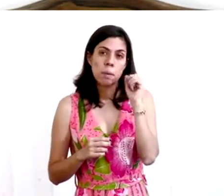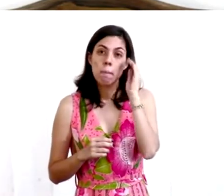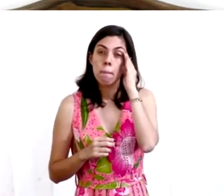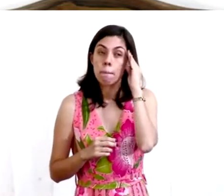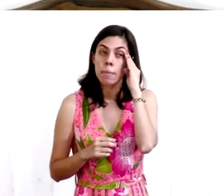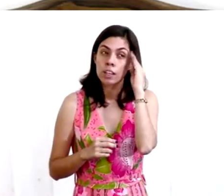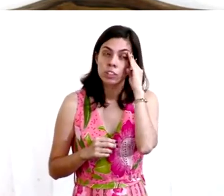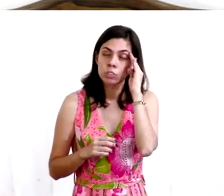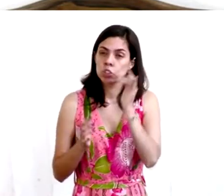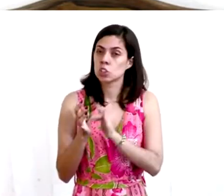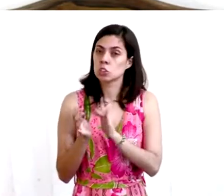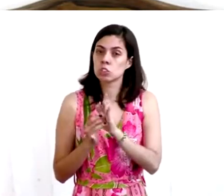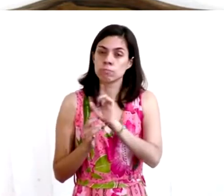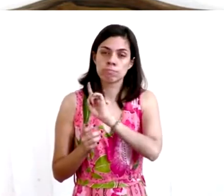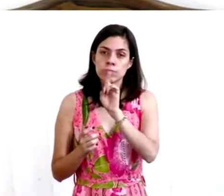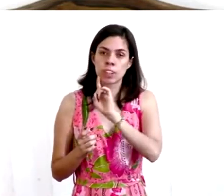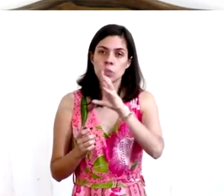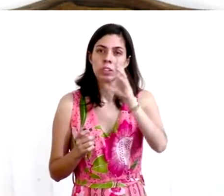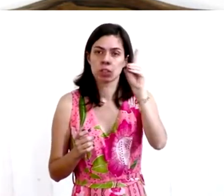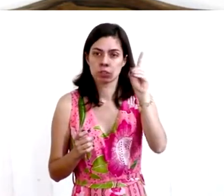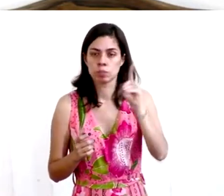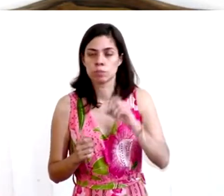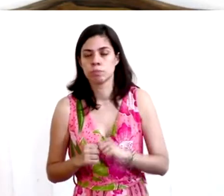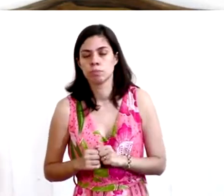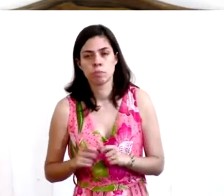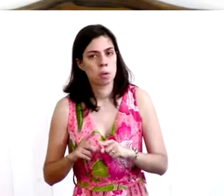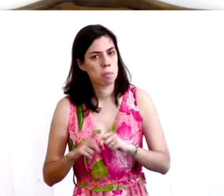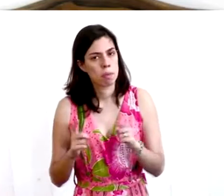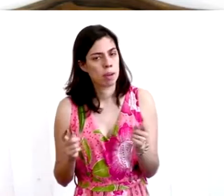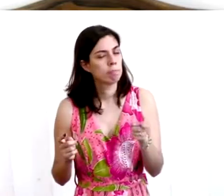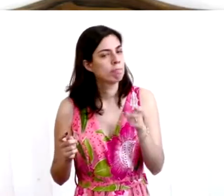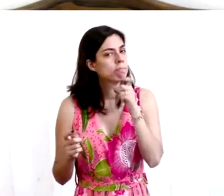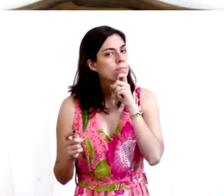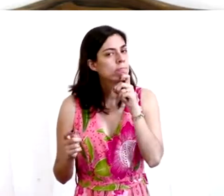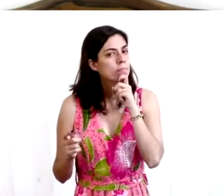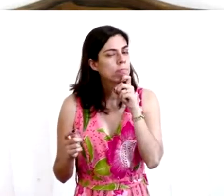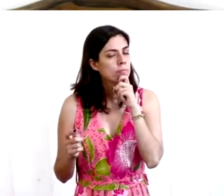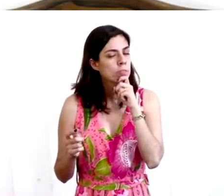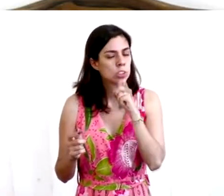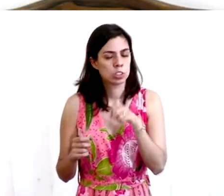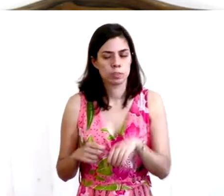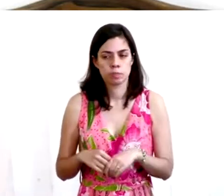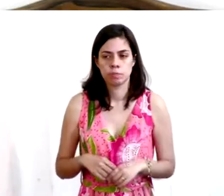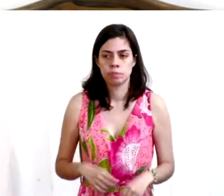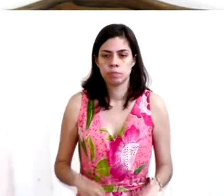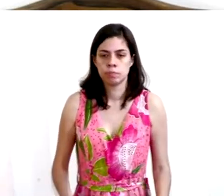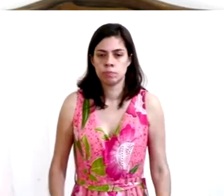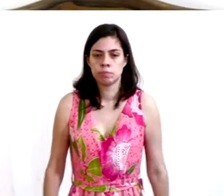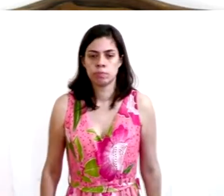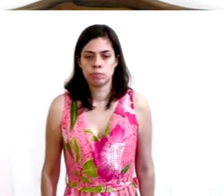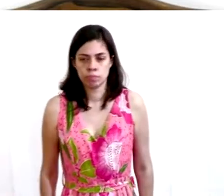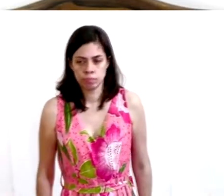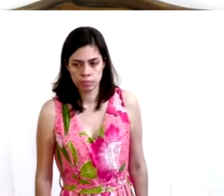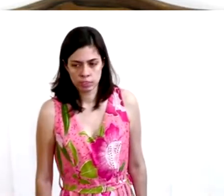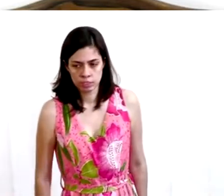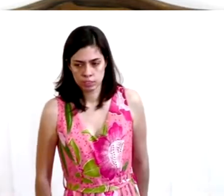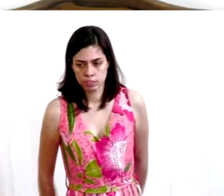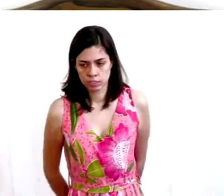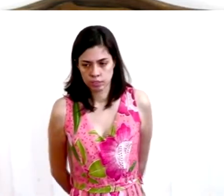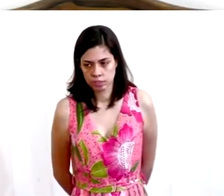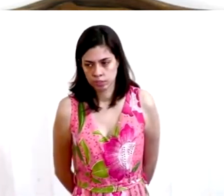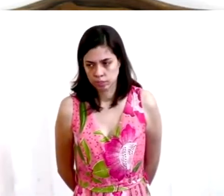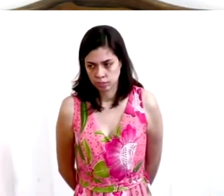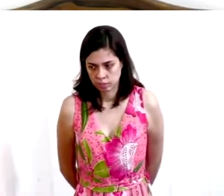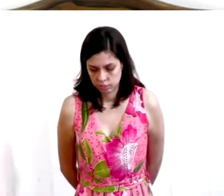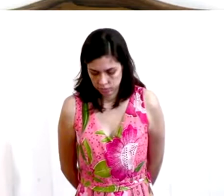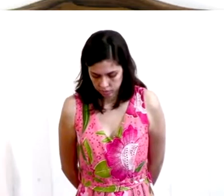coisa que está no texto e que eu acho que nós não podemos sair de uma igreja evangélica numa manhã de domingo sem